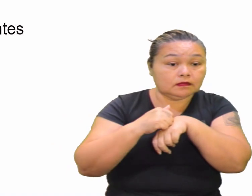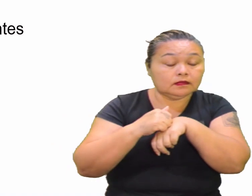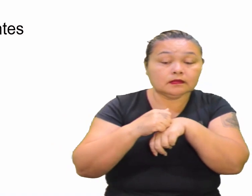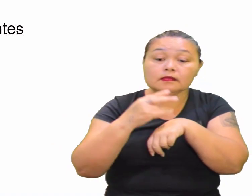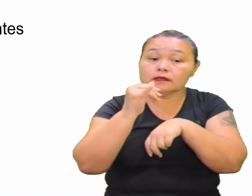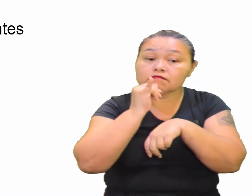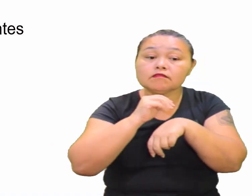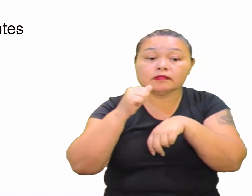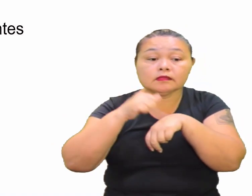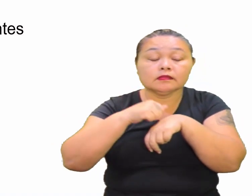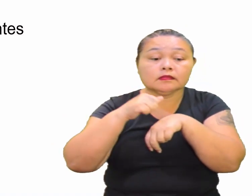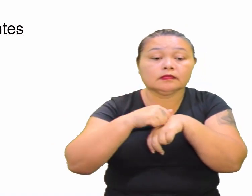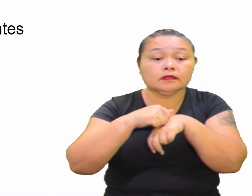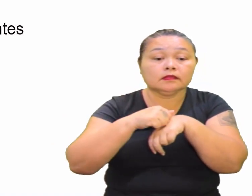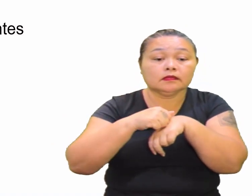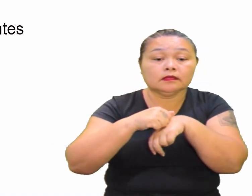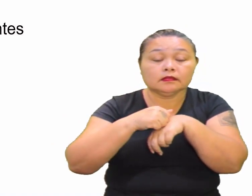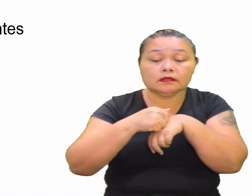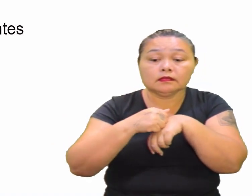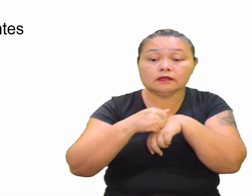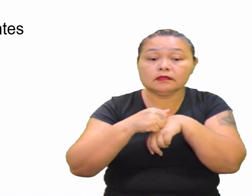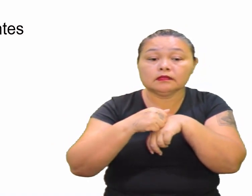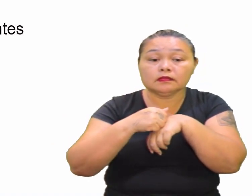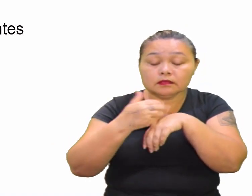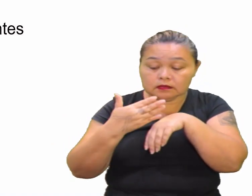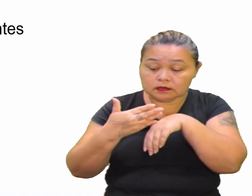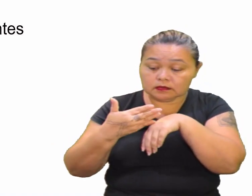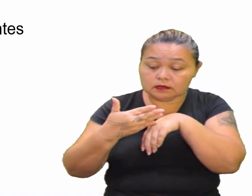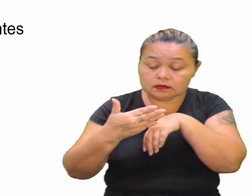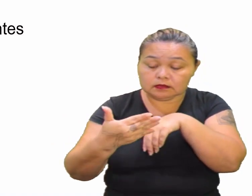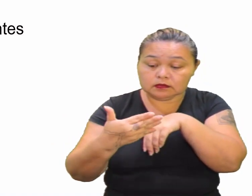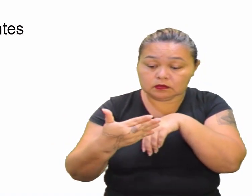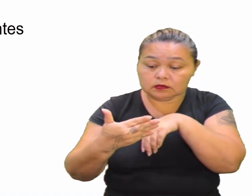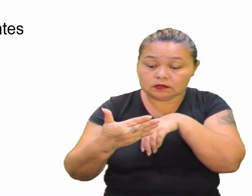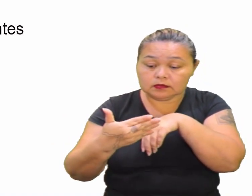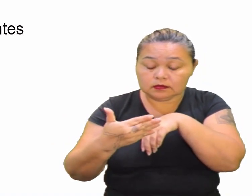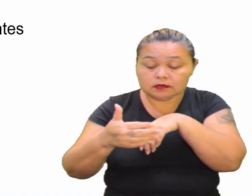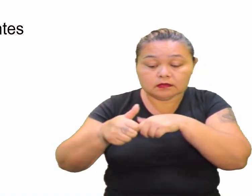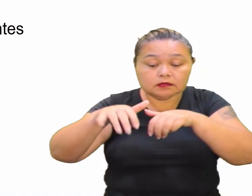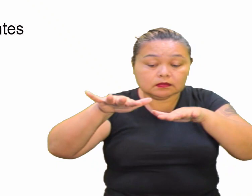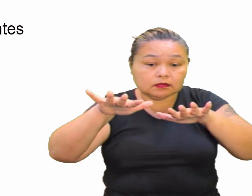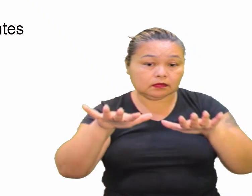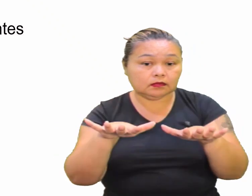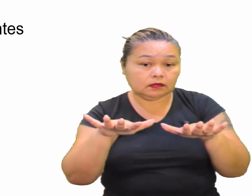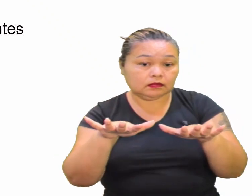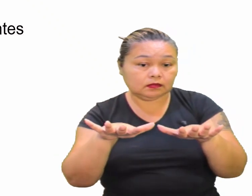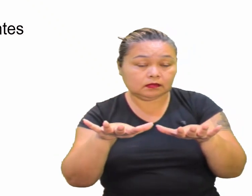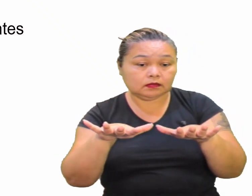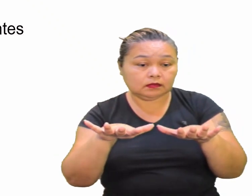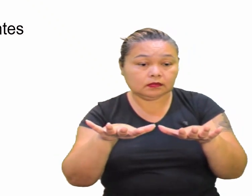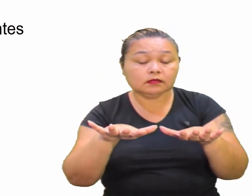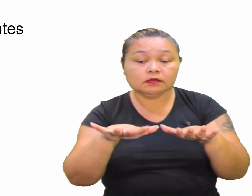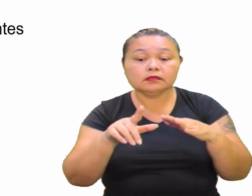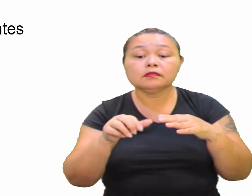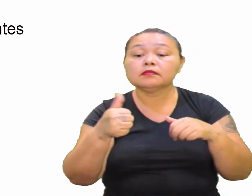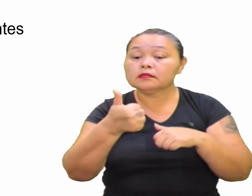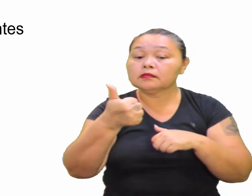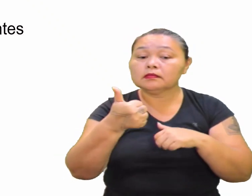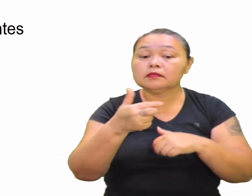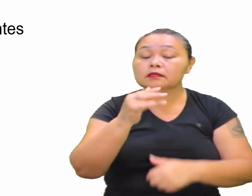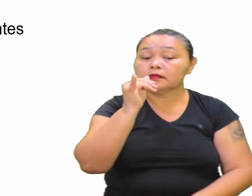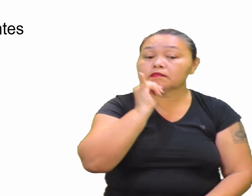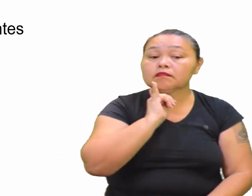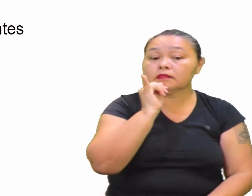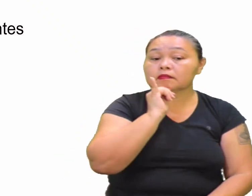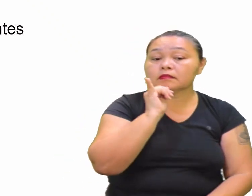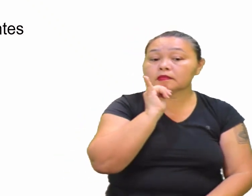o exemplo a rocha nua, que vai sim ter o início de um novo habitat. Então, isso aí é a sucessão primária. O